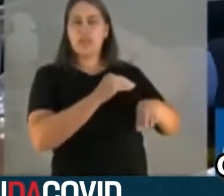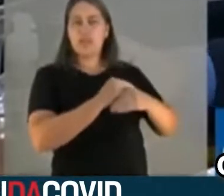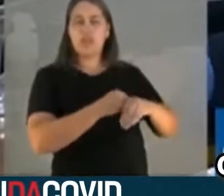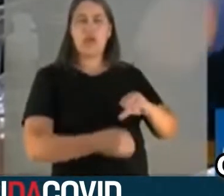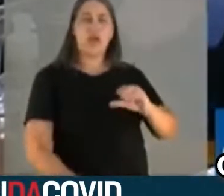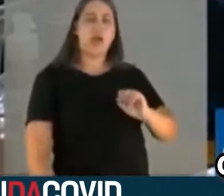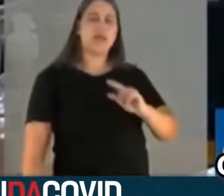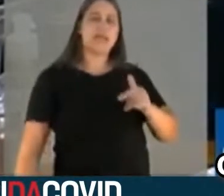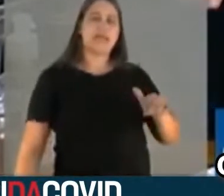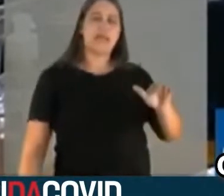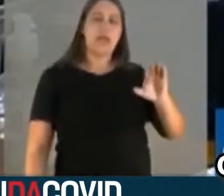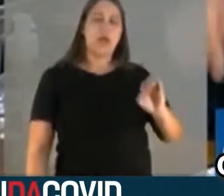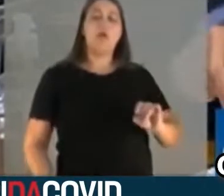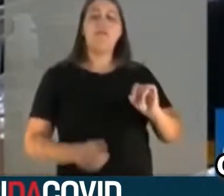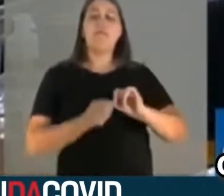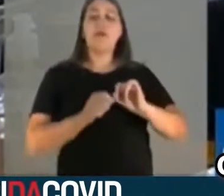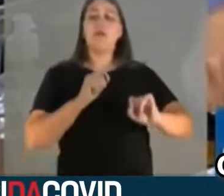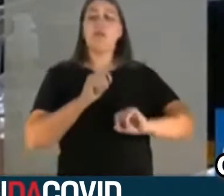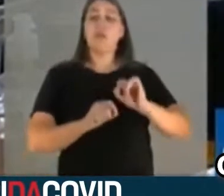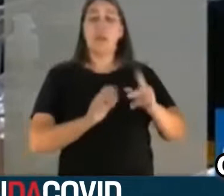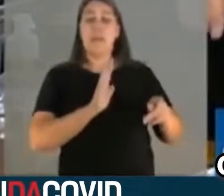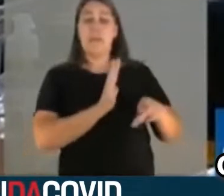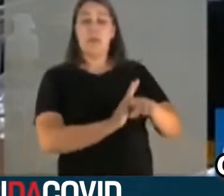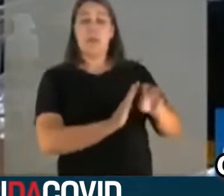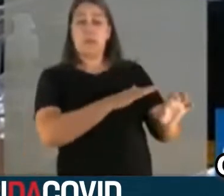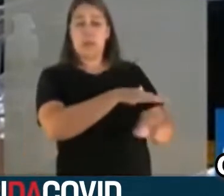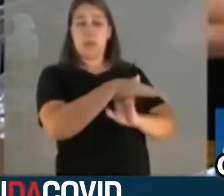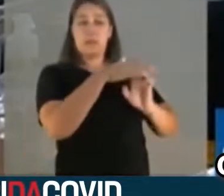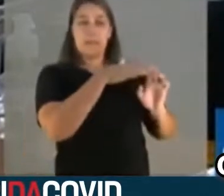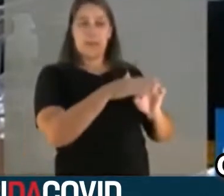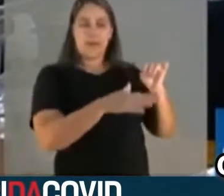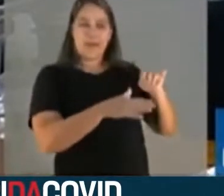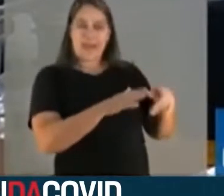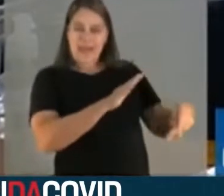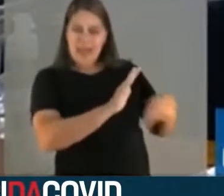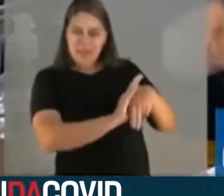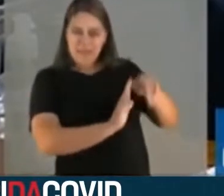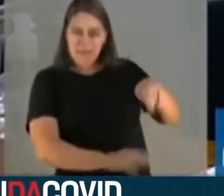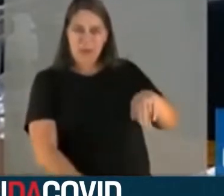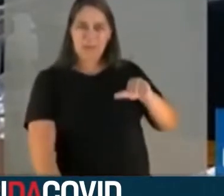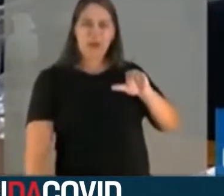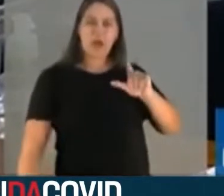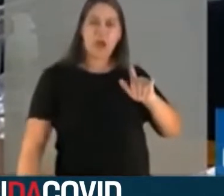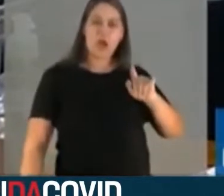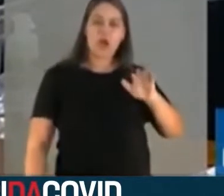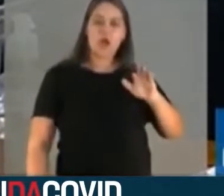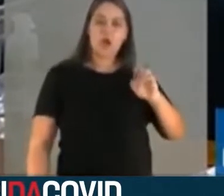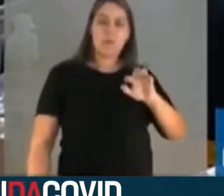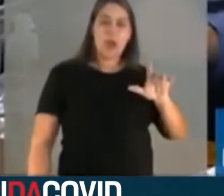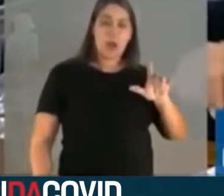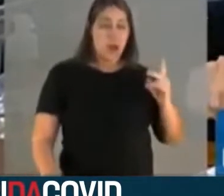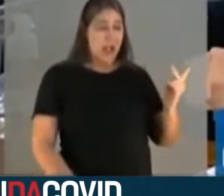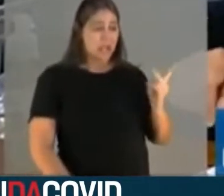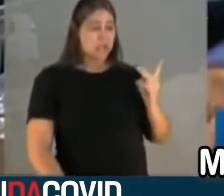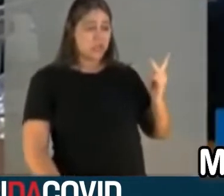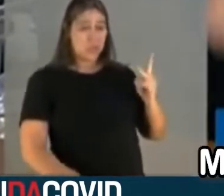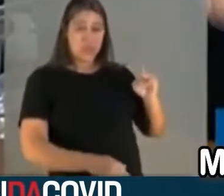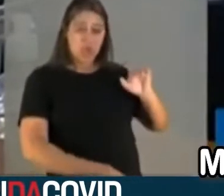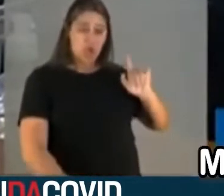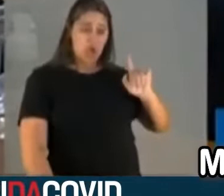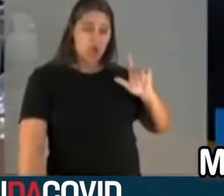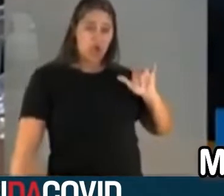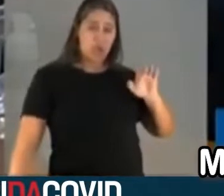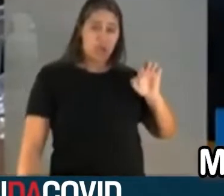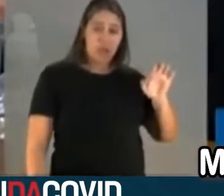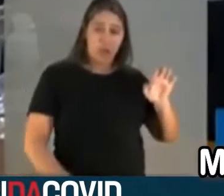disse, que faz com que ela seja a própria Global. Global e Precisa são a mesma coisa.